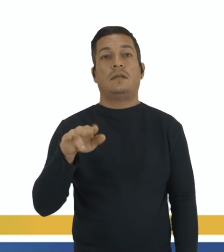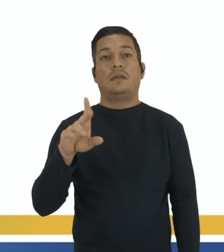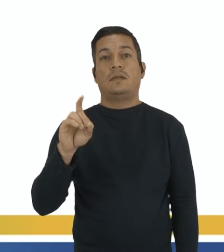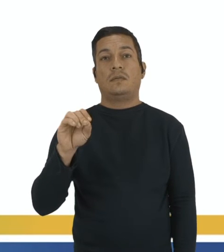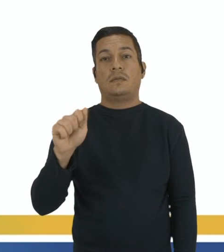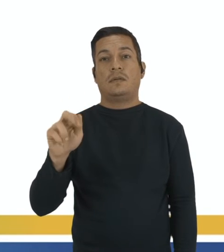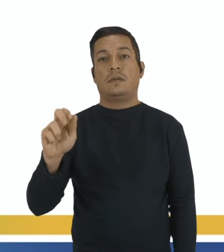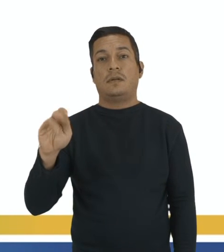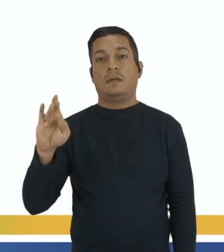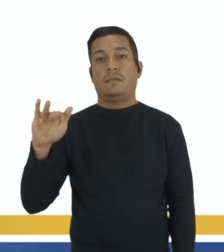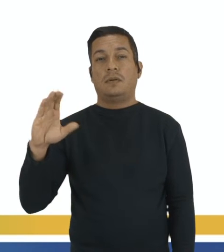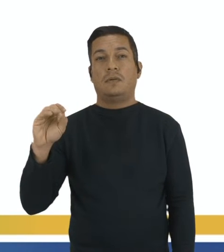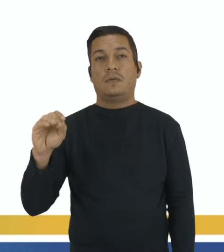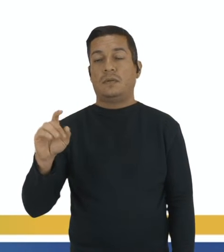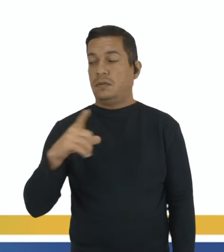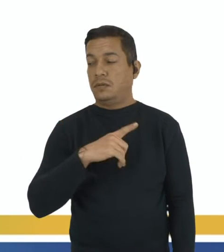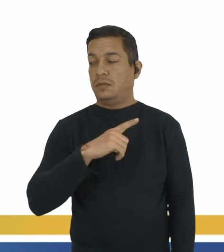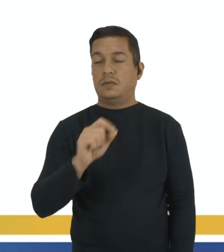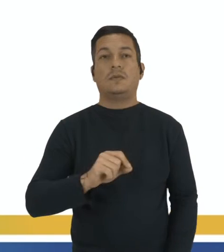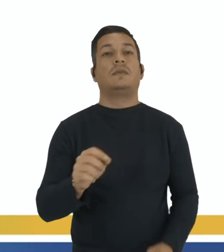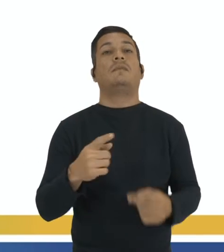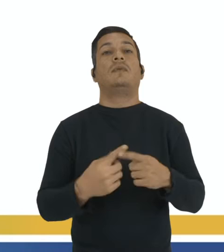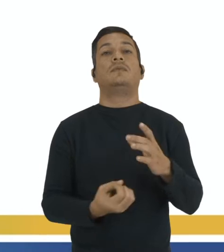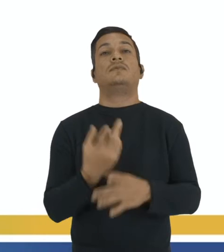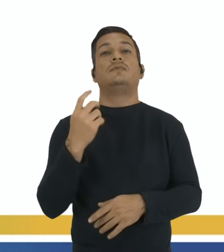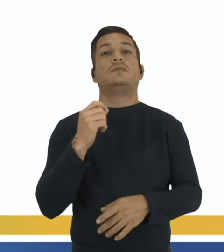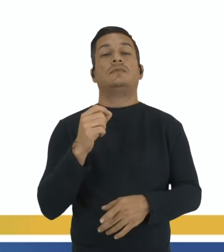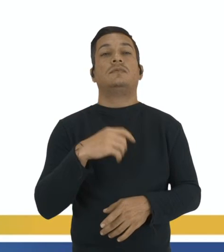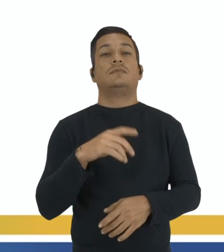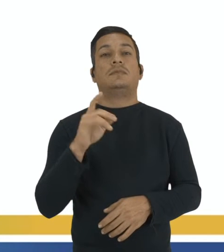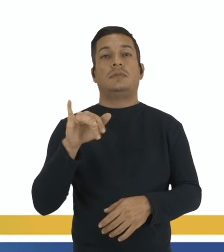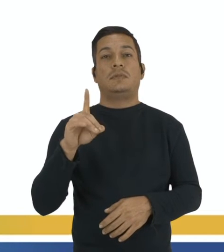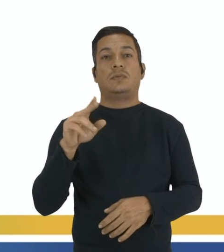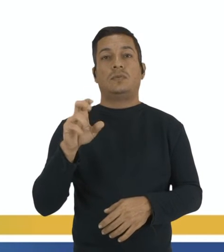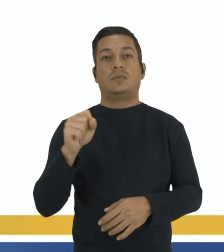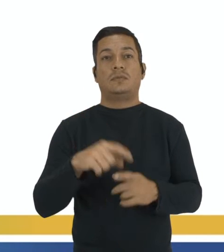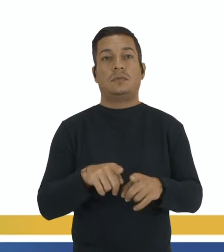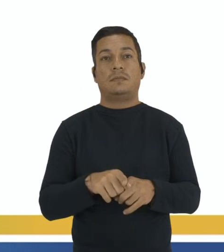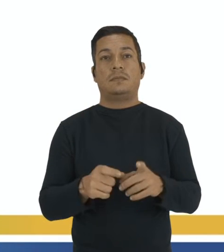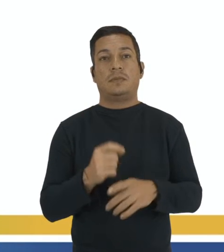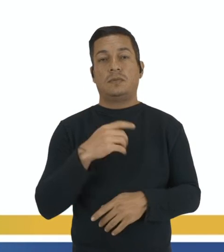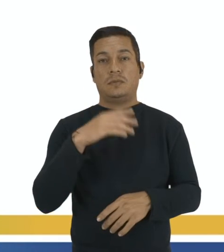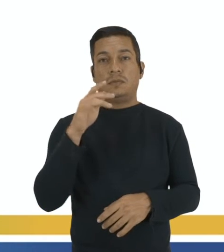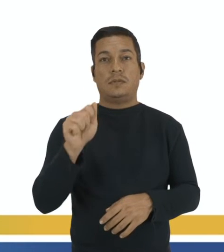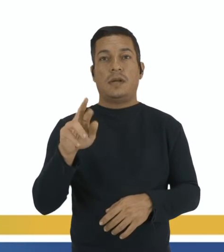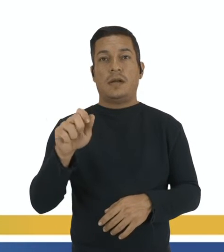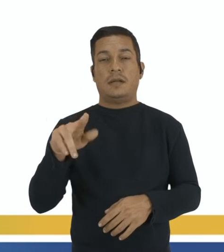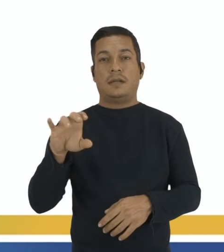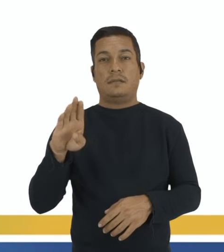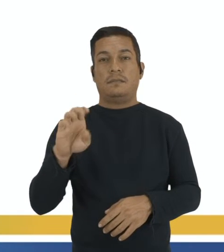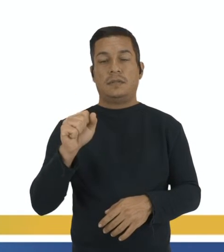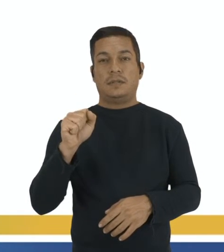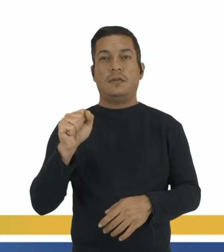indo-arábico, ok? Ele recebeu este nome porque surgiu entre os hindus e foi difundido pelos árabes. O sistema de